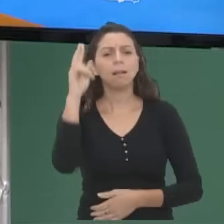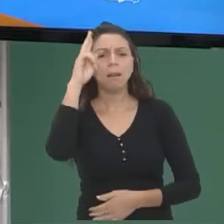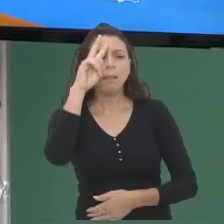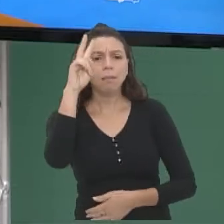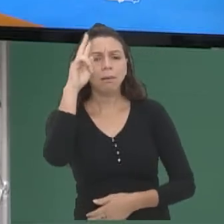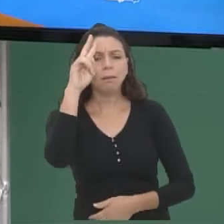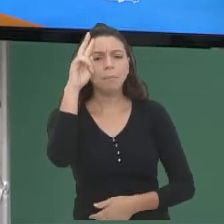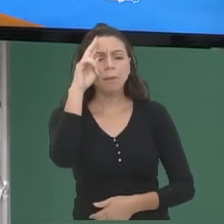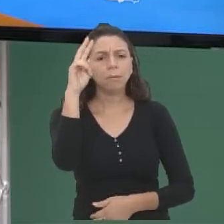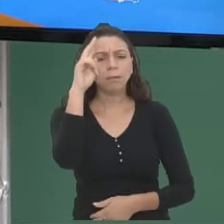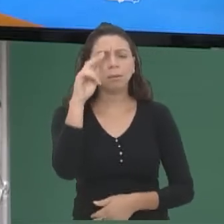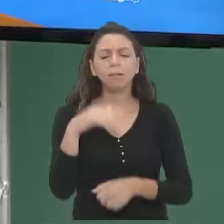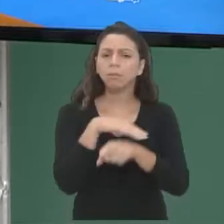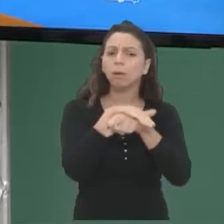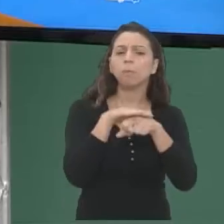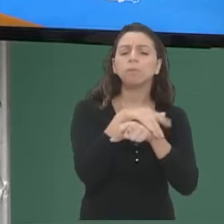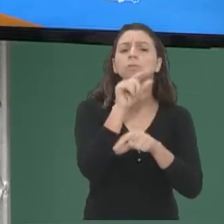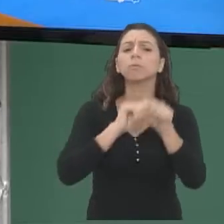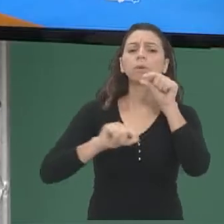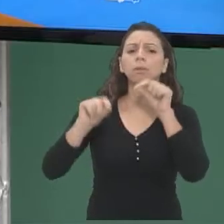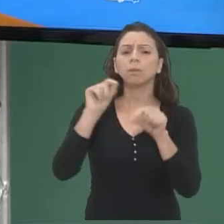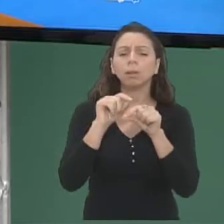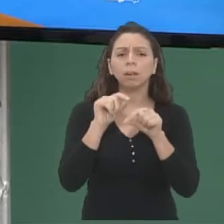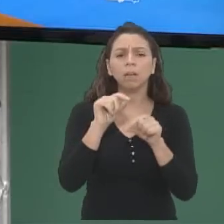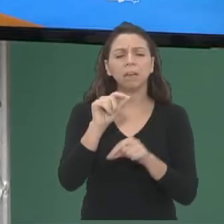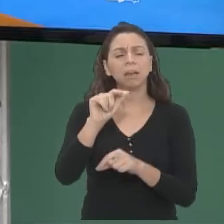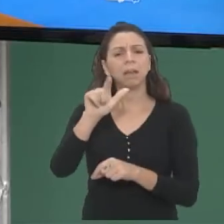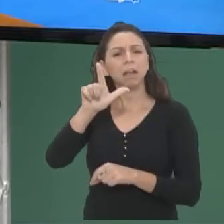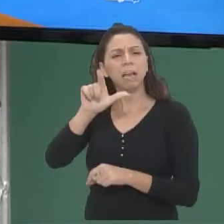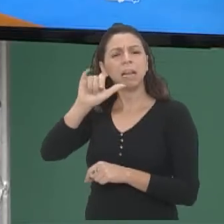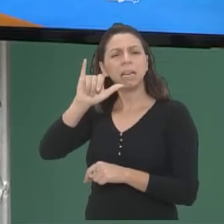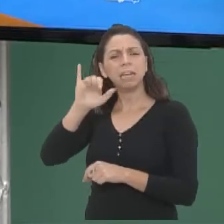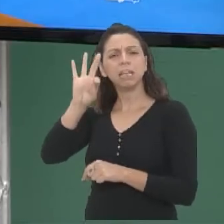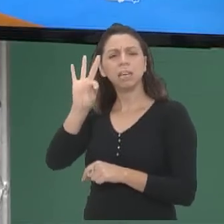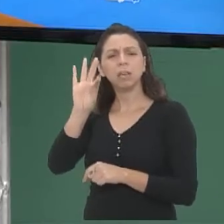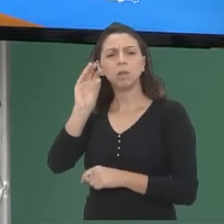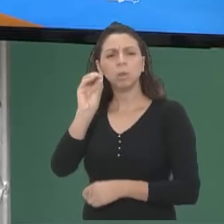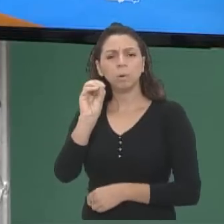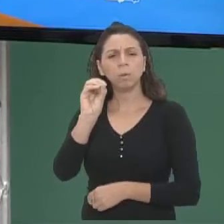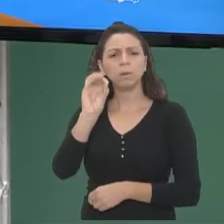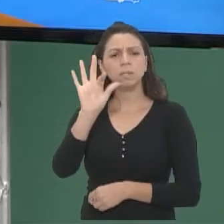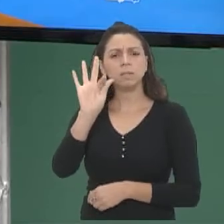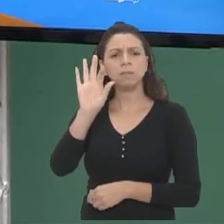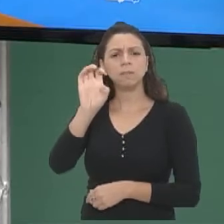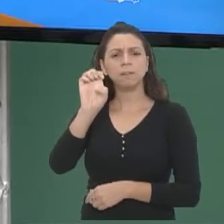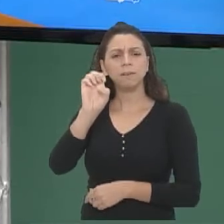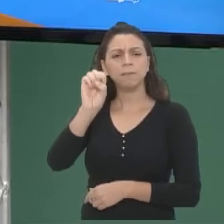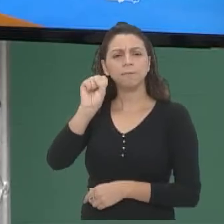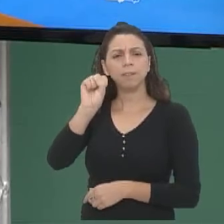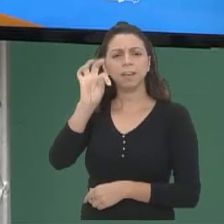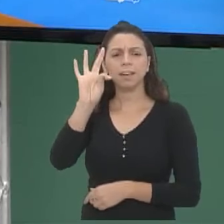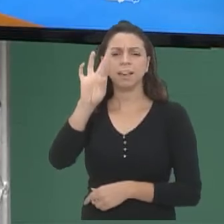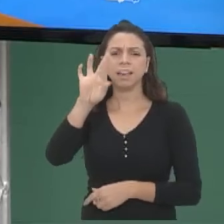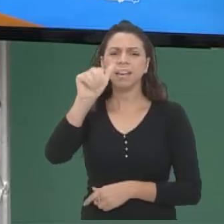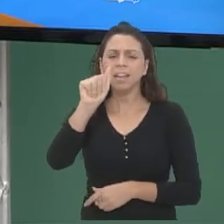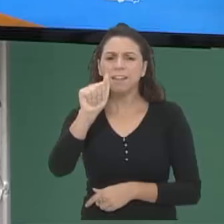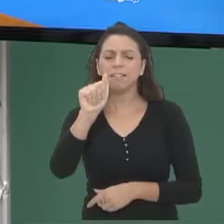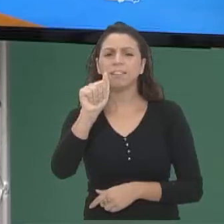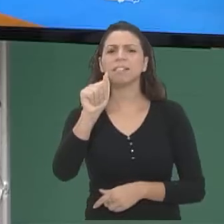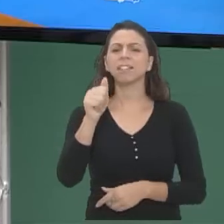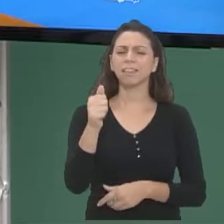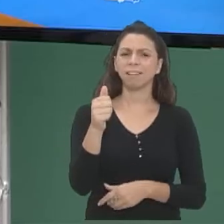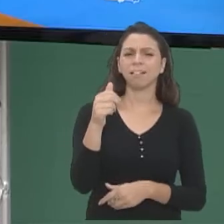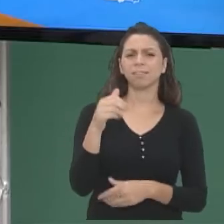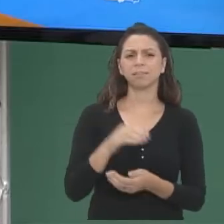gente está conversando sobre a litosfera, que é aquela camada do nosso planeta que fala dos solos? Então a gente